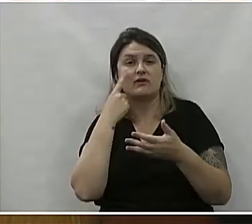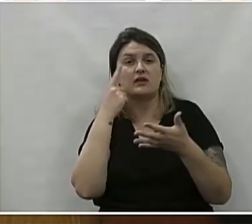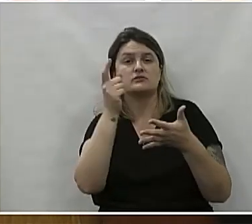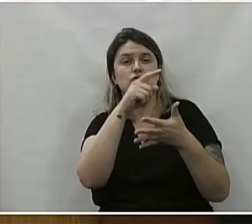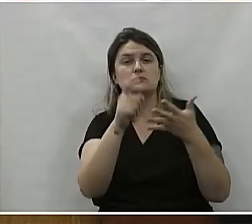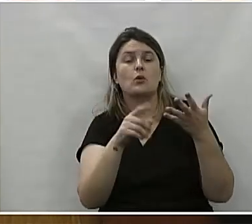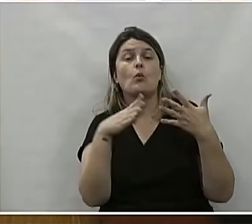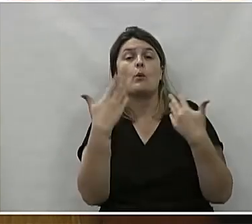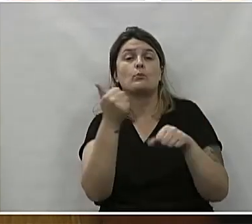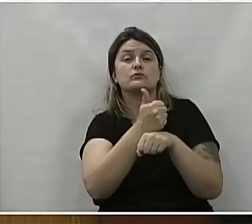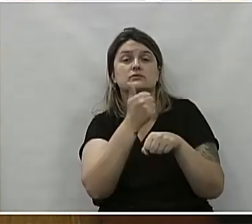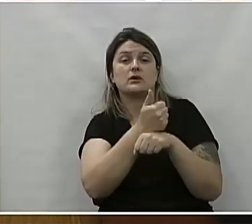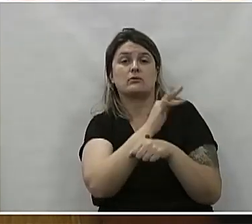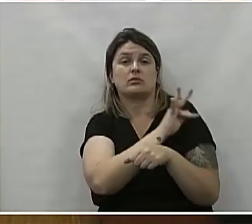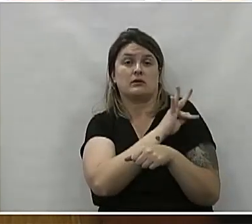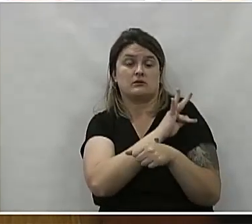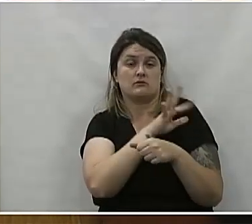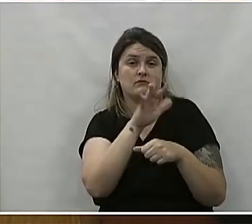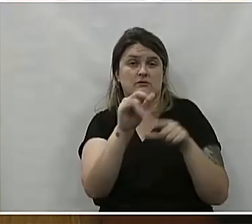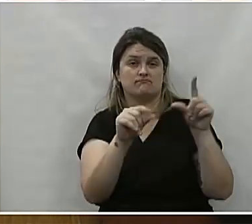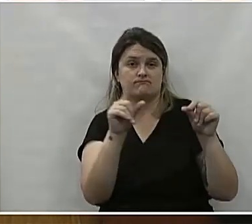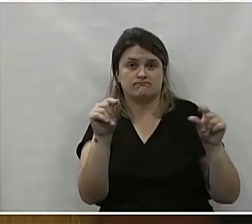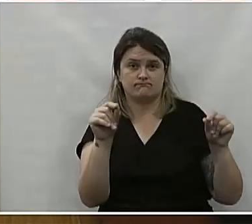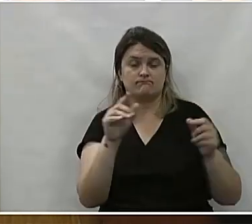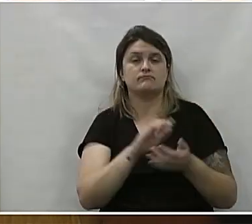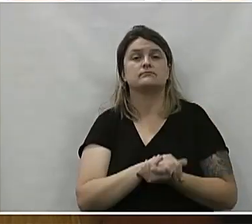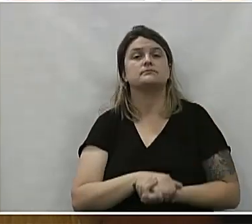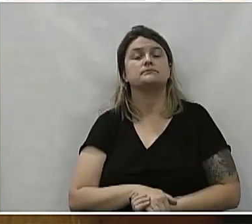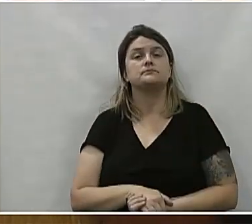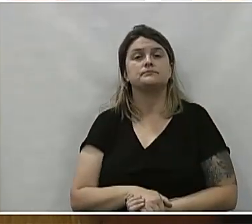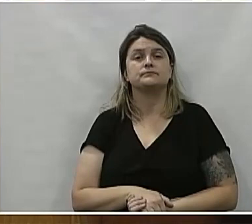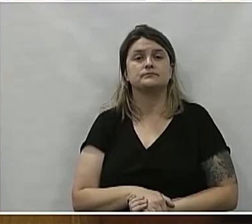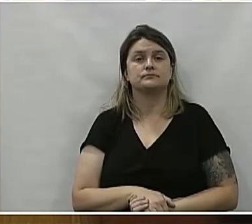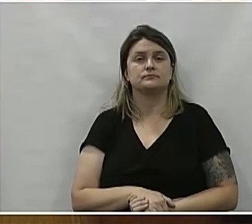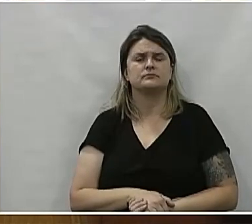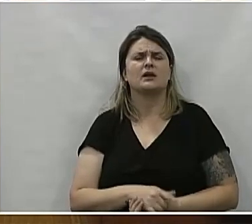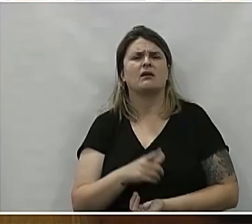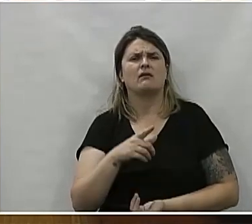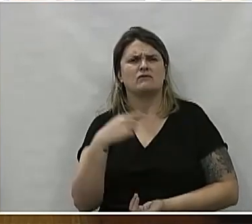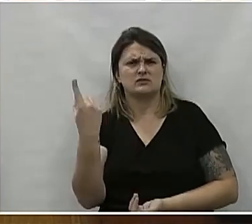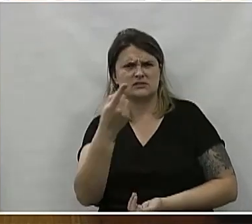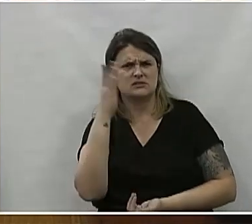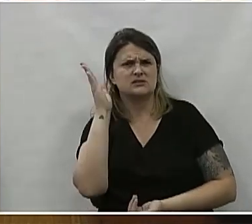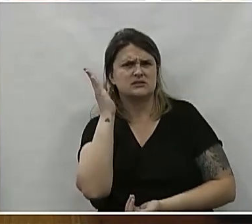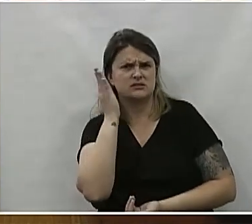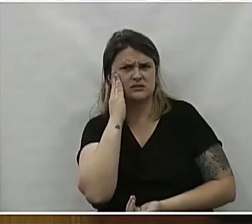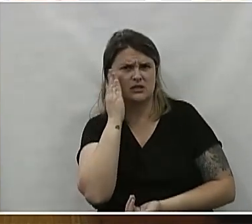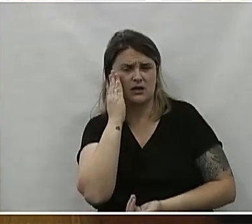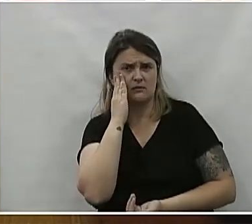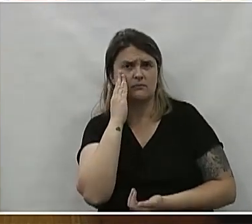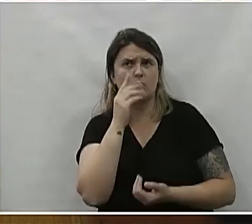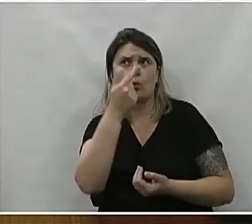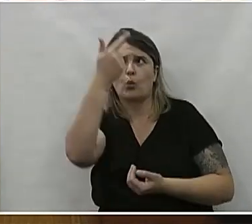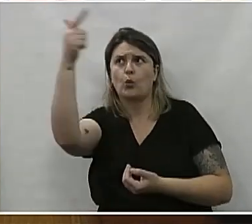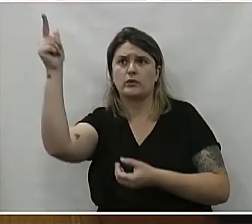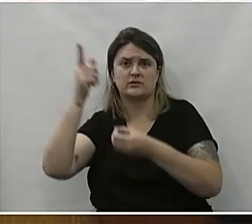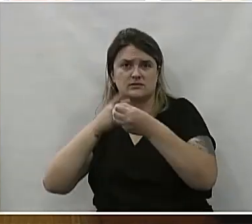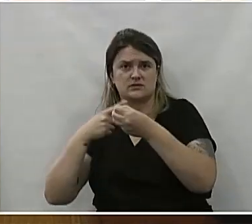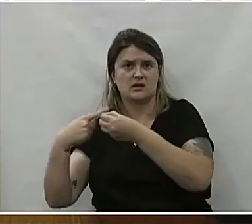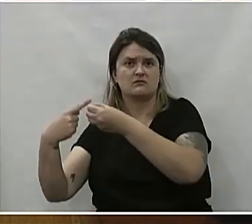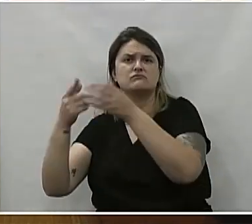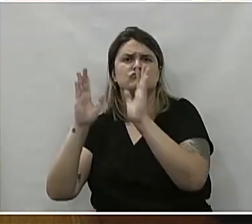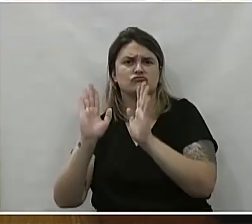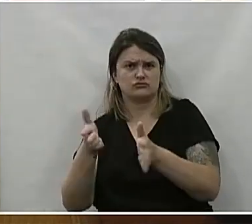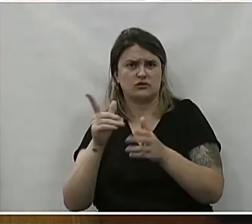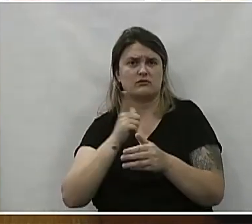equipe técnica Por seu grau de risco à segurança Justificativa Tem-se conhecimento De que nos municípios vizinhos Já estão sendo